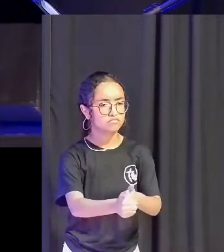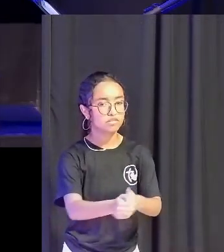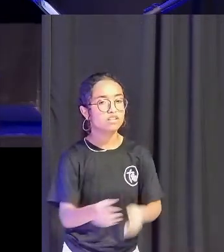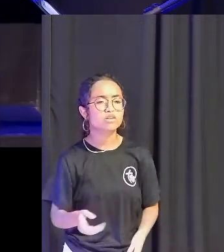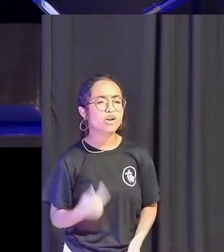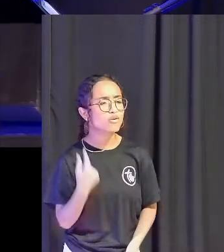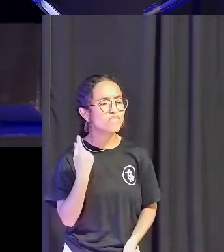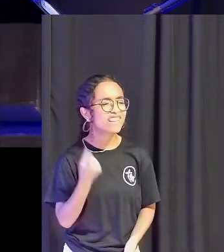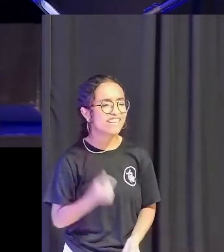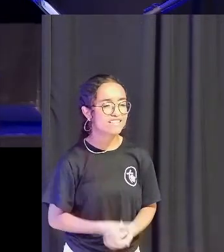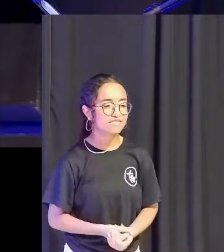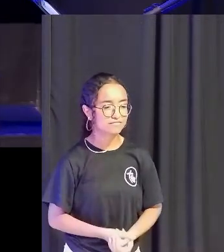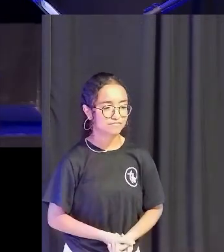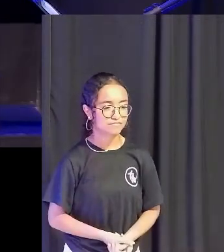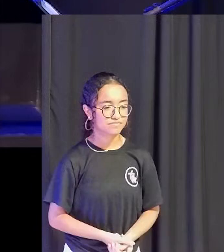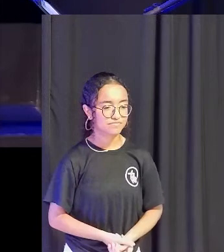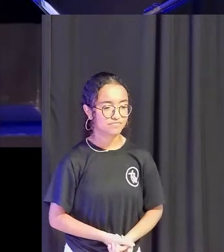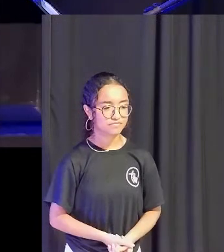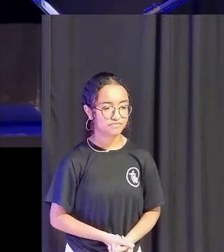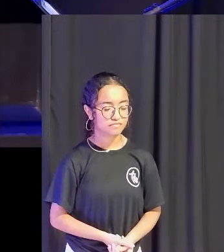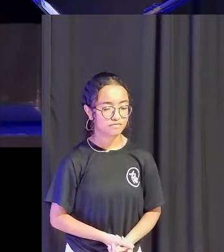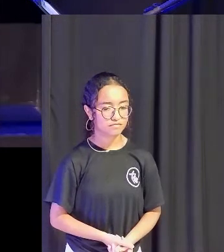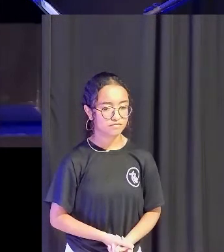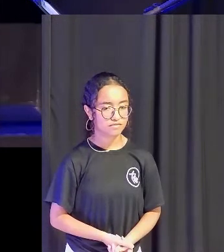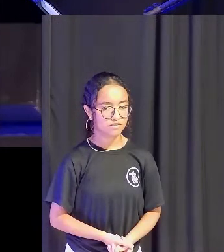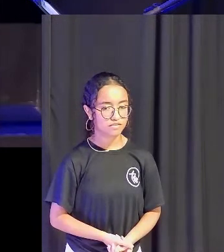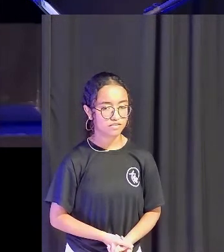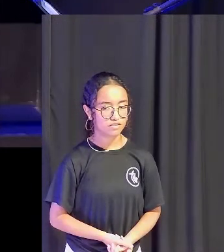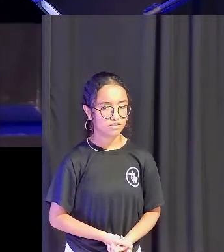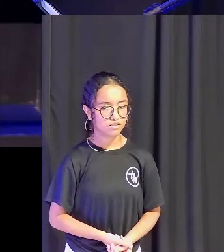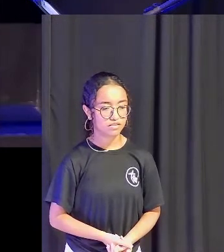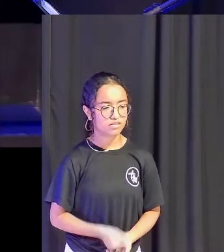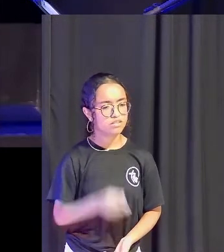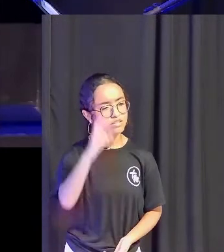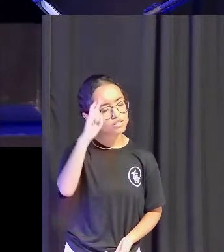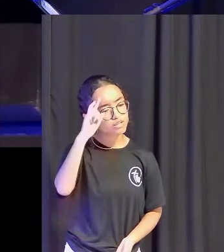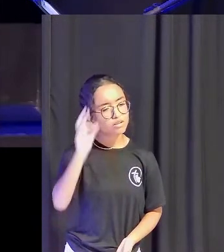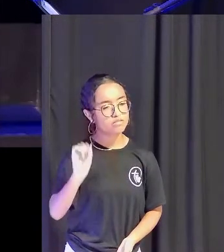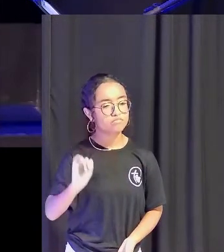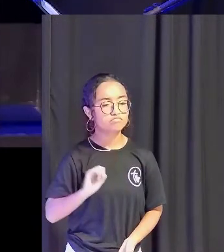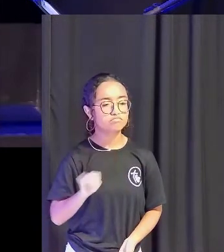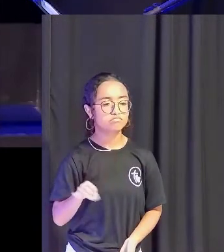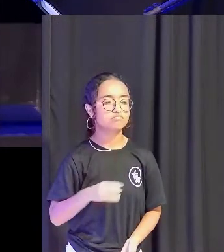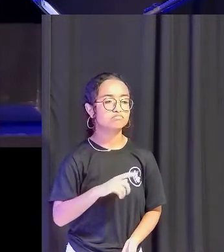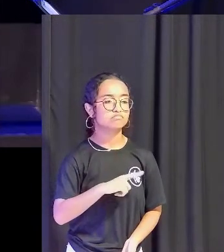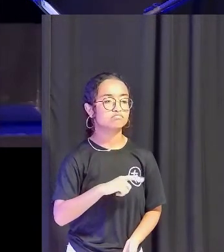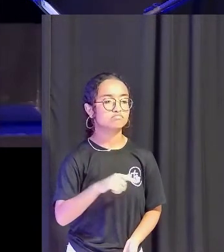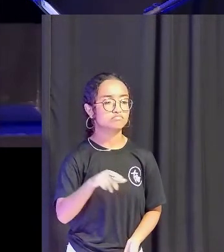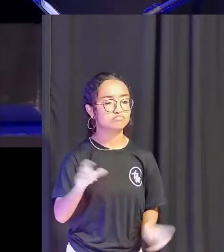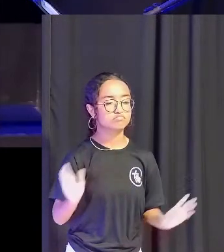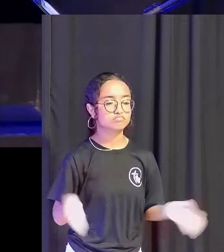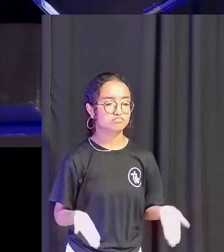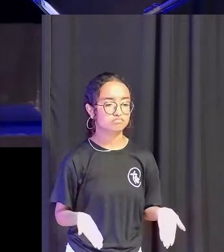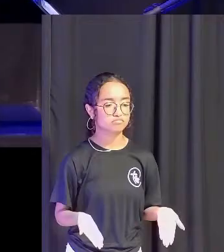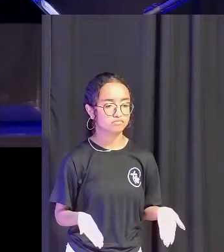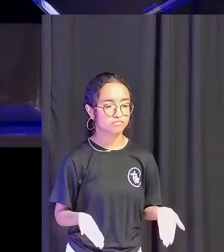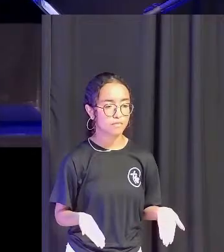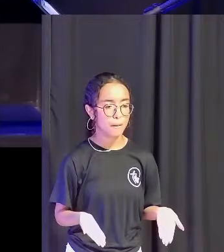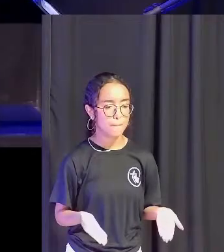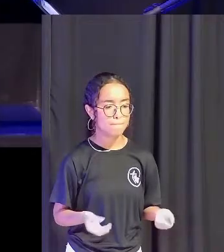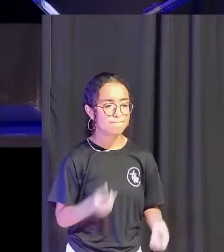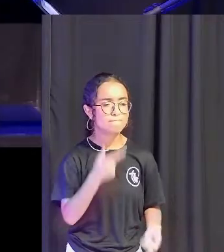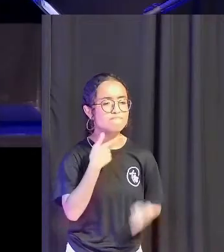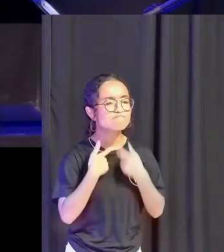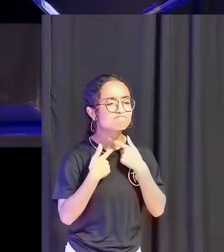saída, esse escape. E Senhor, se tem alguém aqui hoje que quer entregar sua vida a